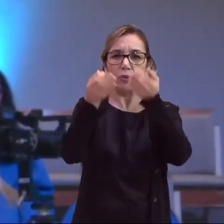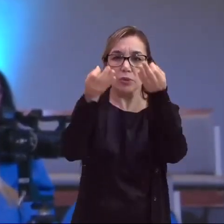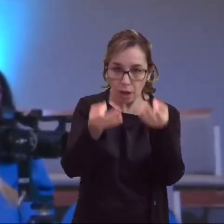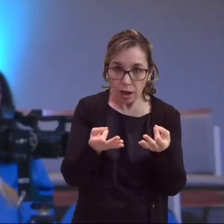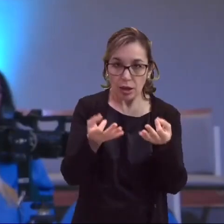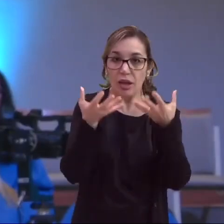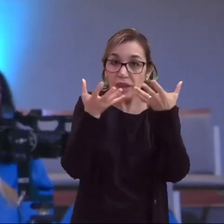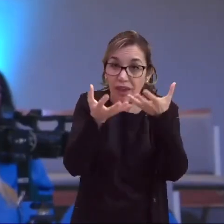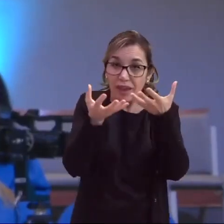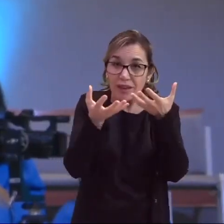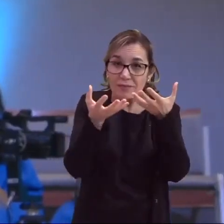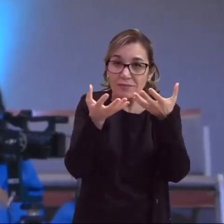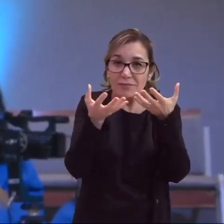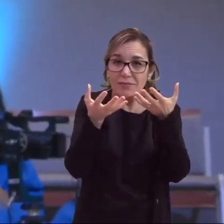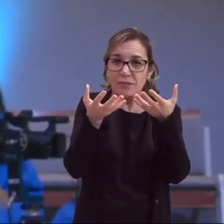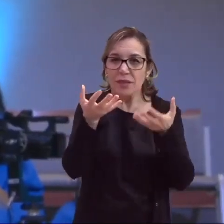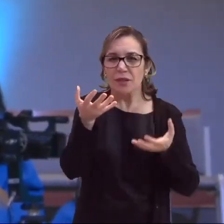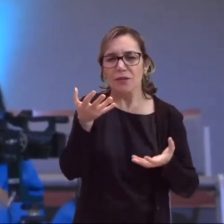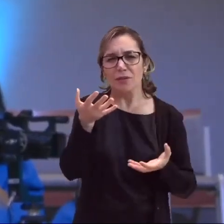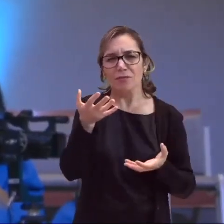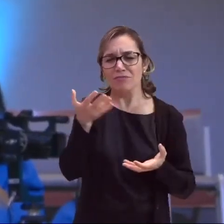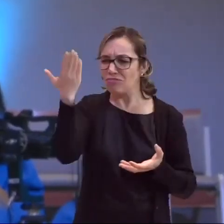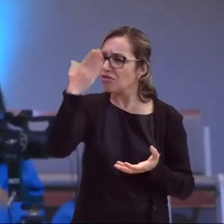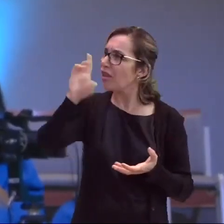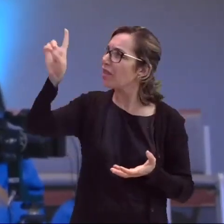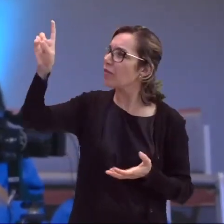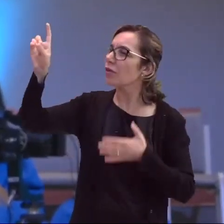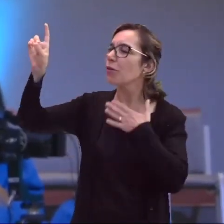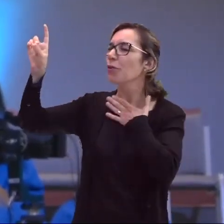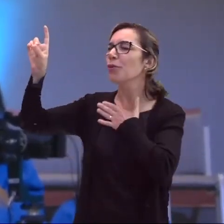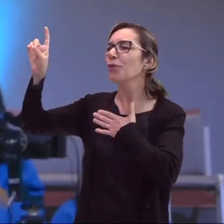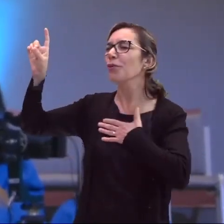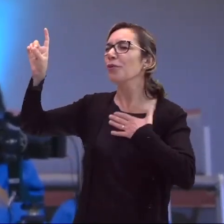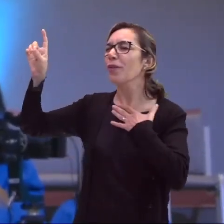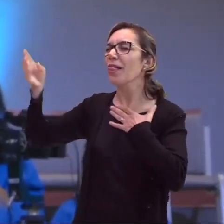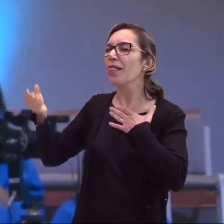é uma coisa gostosa na presença do Senhor